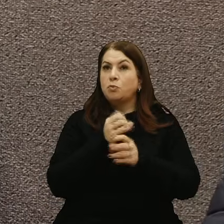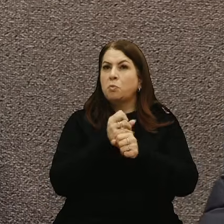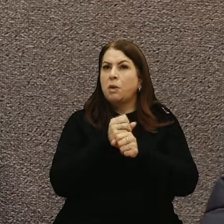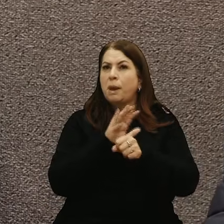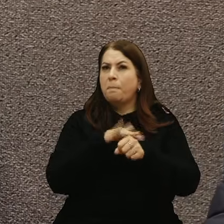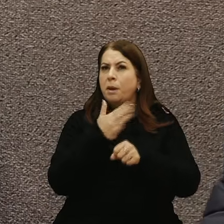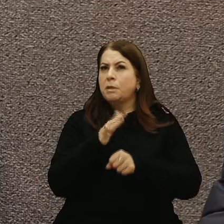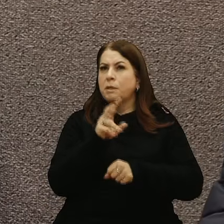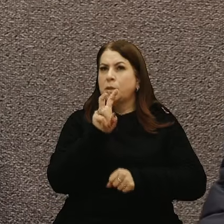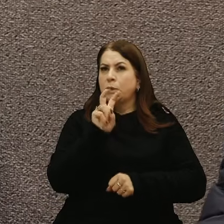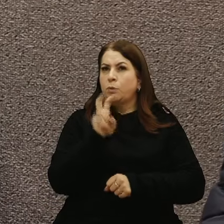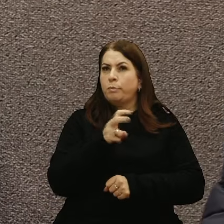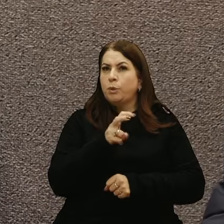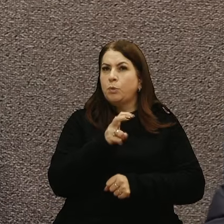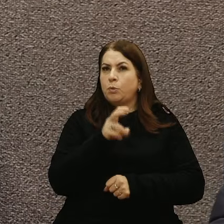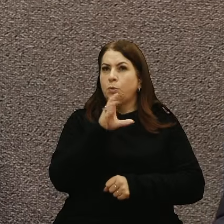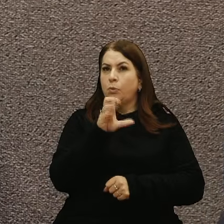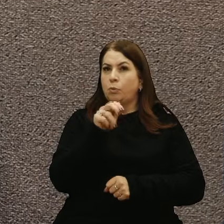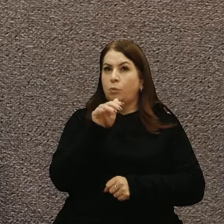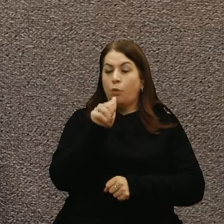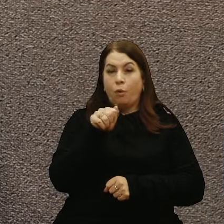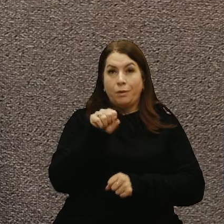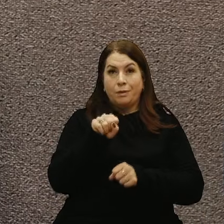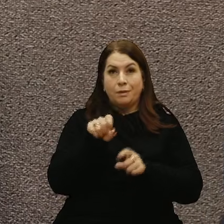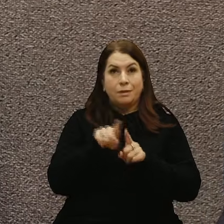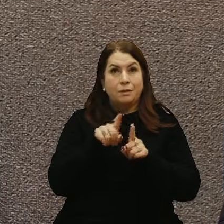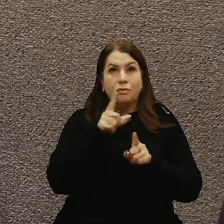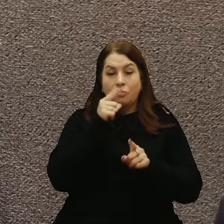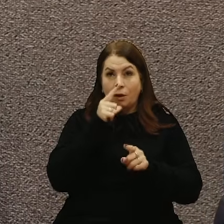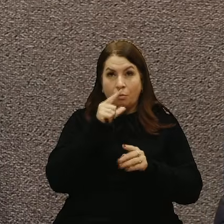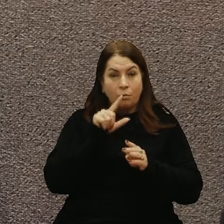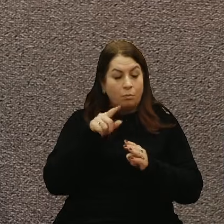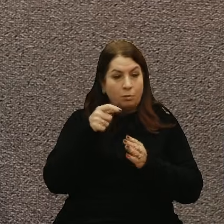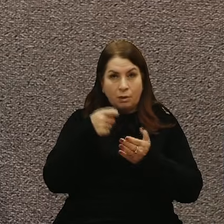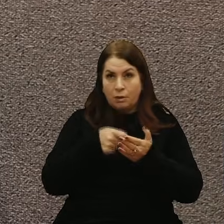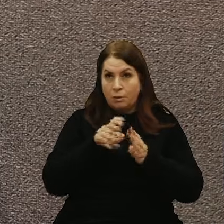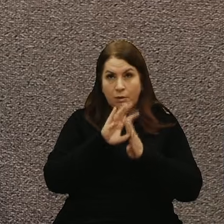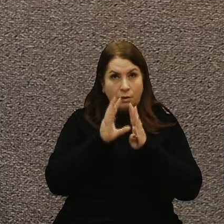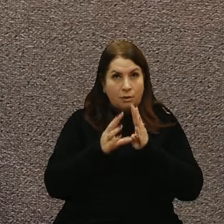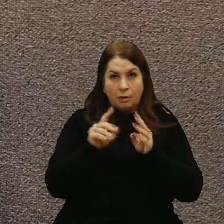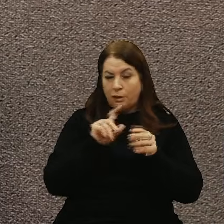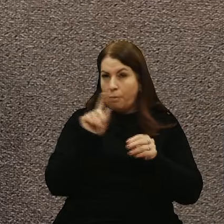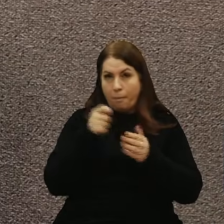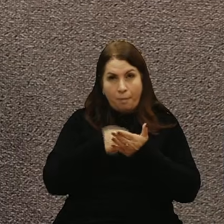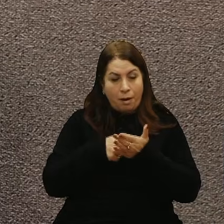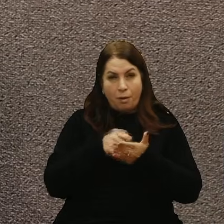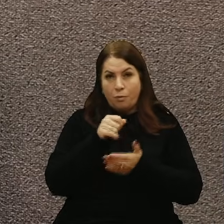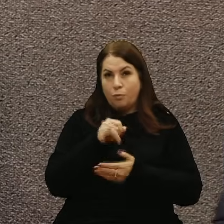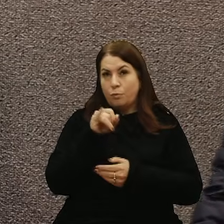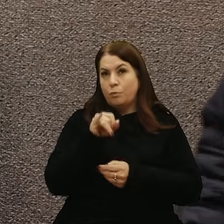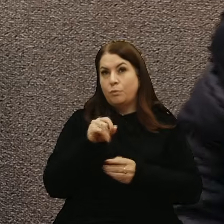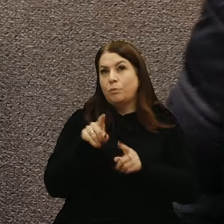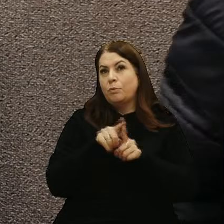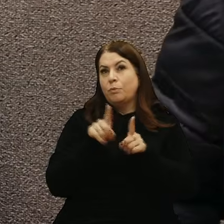de 5.000 contas d'água que não pagam taxa de coleta de lixo, porque não tem IPTU. E o interior?